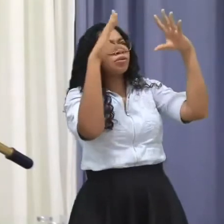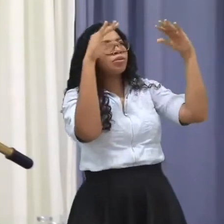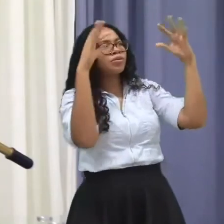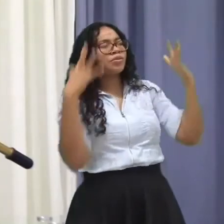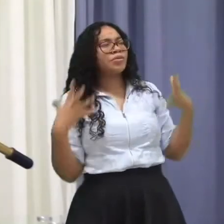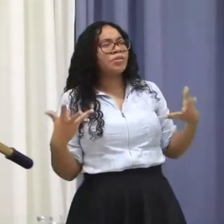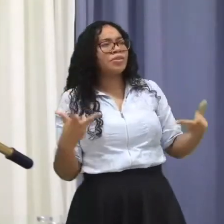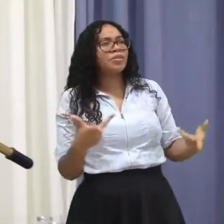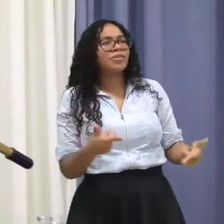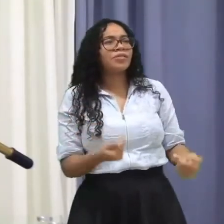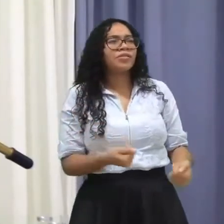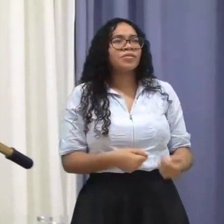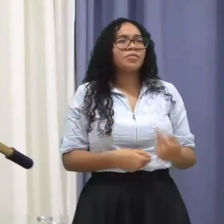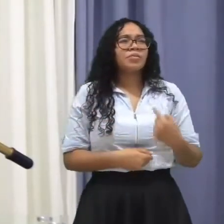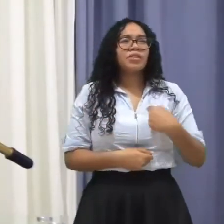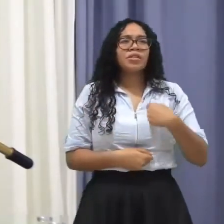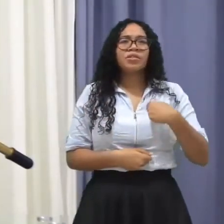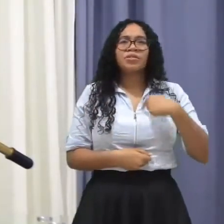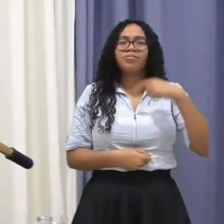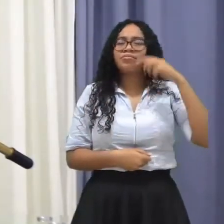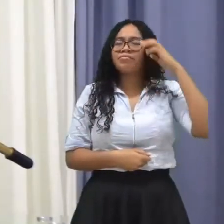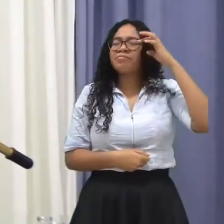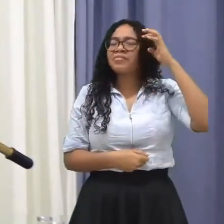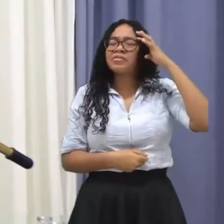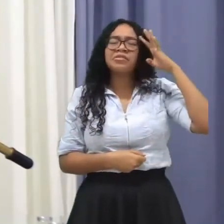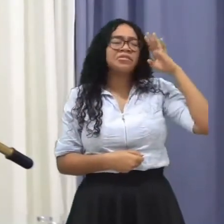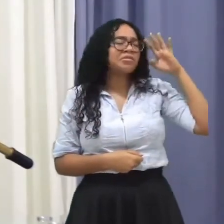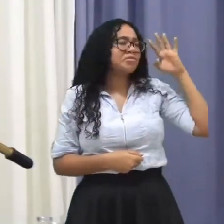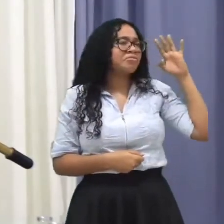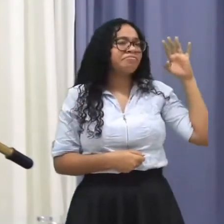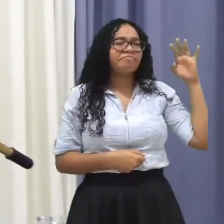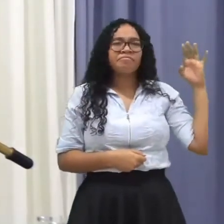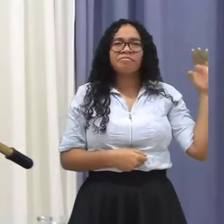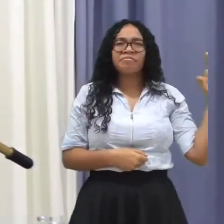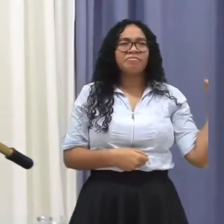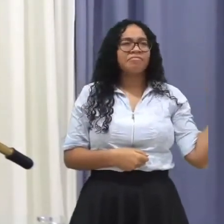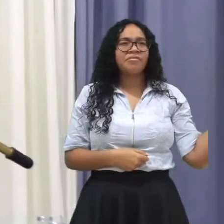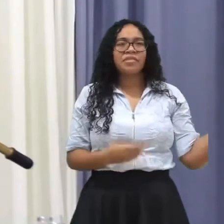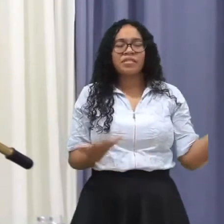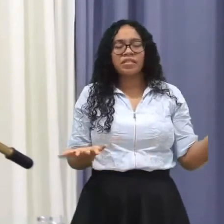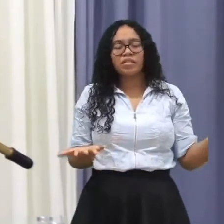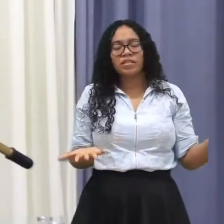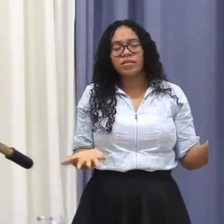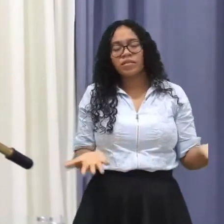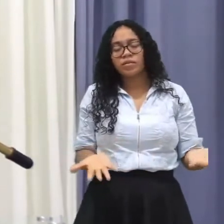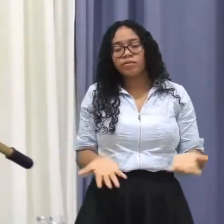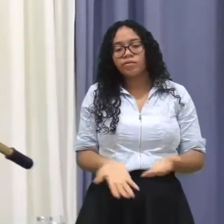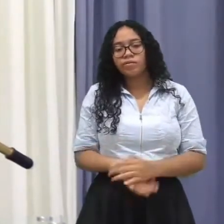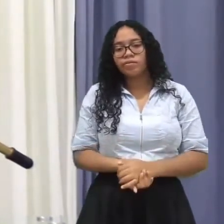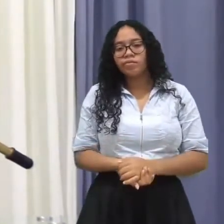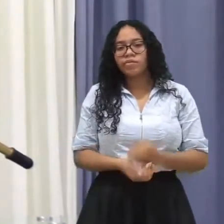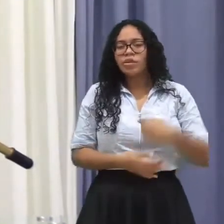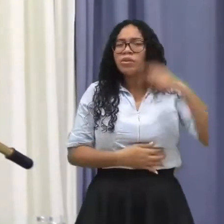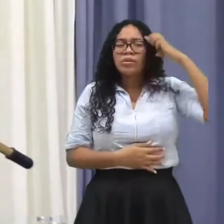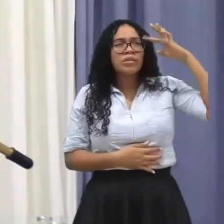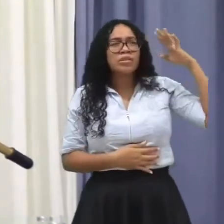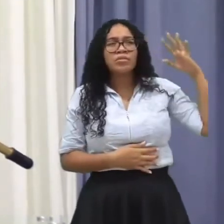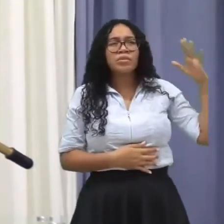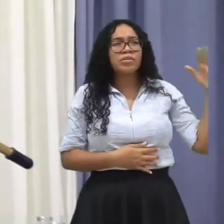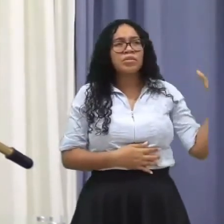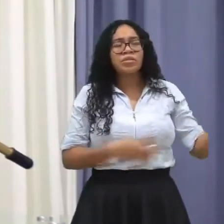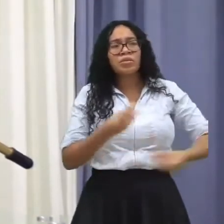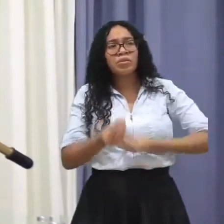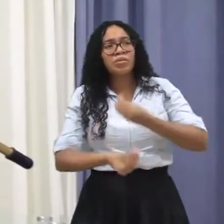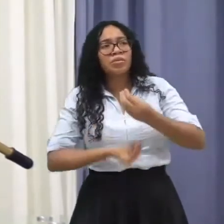mente limitada não consegue nem imaginar este momento. Por mais que eu tente imaginar quão